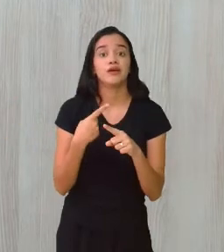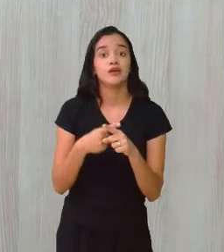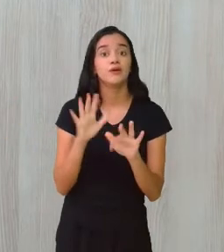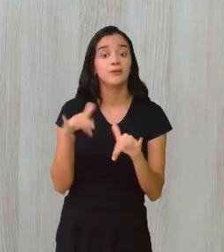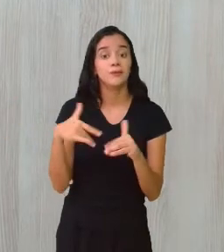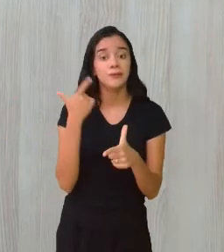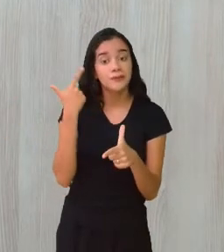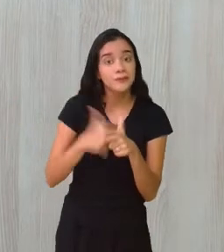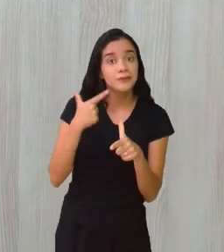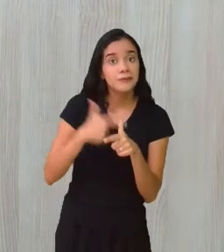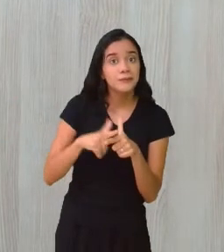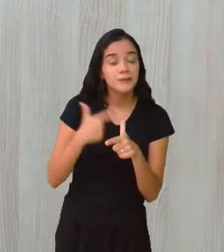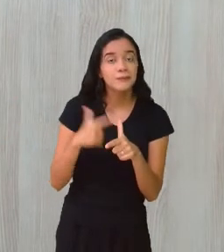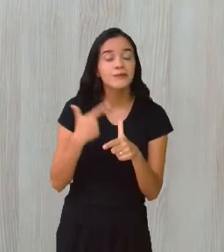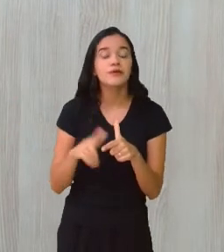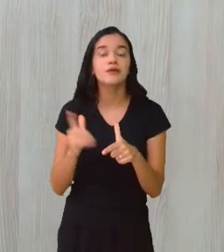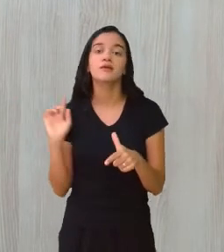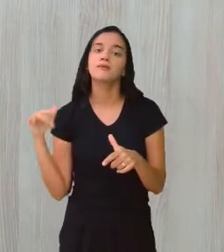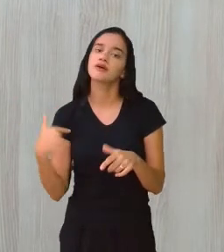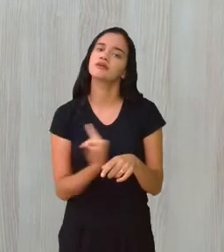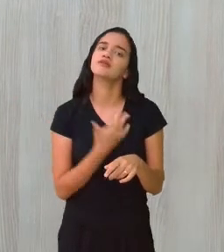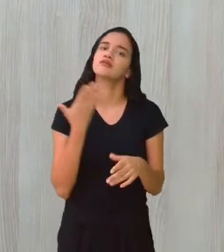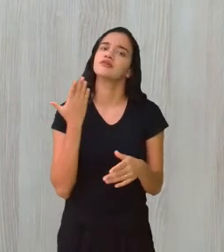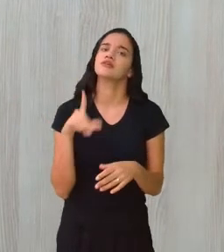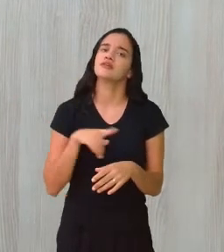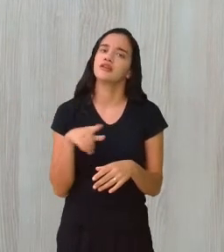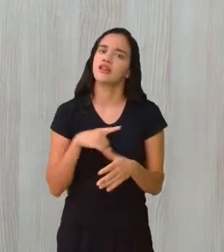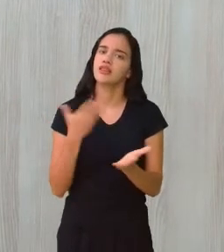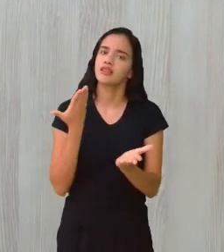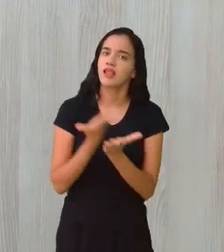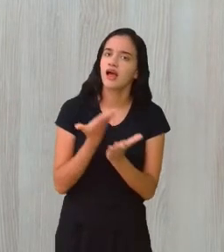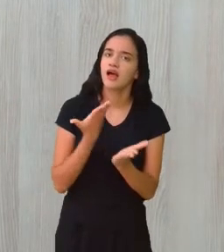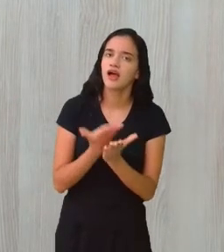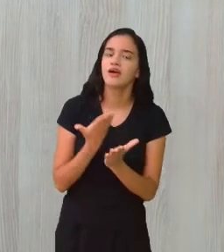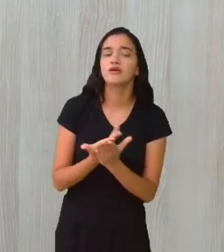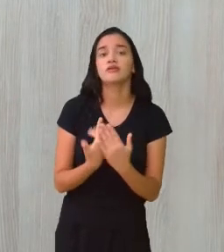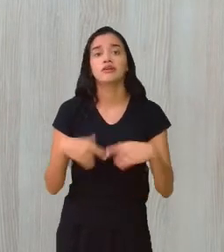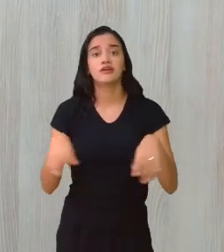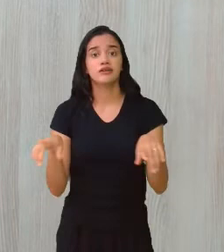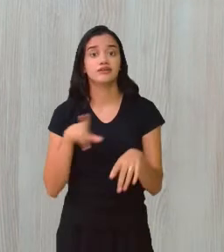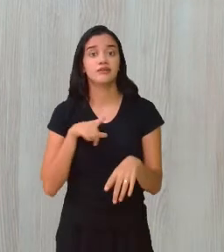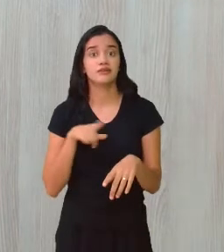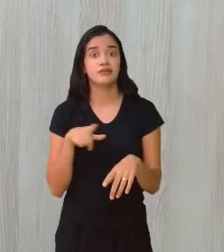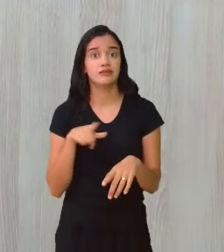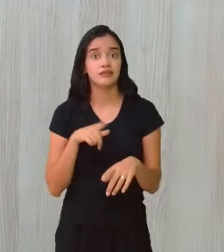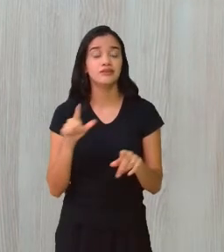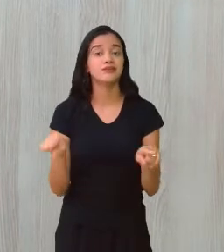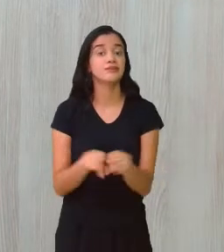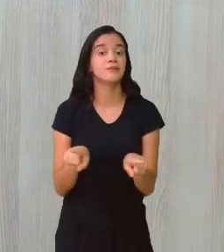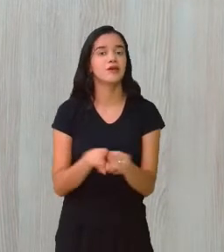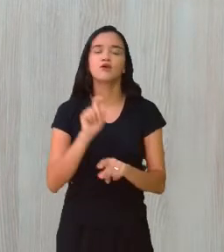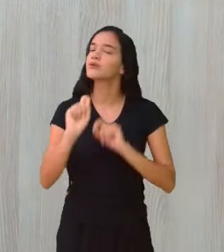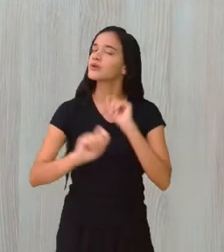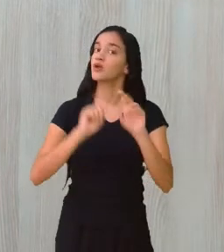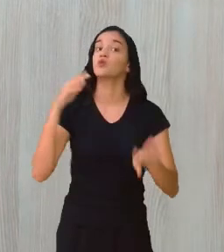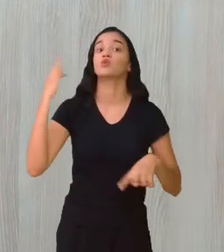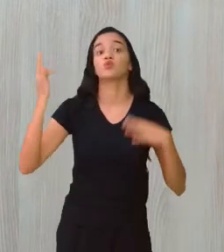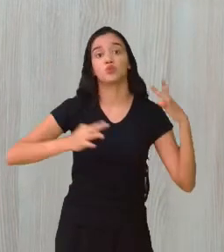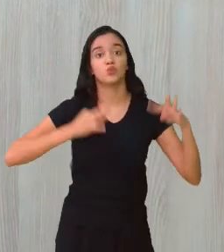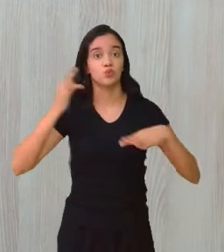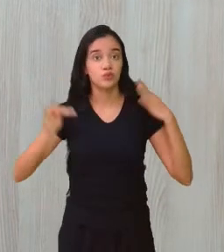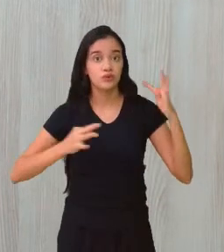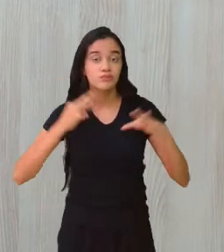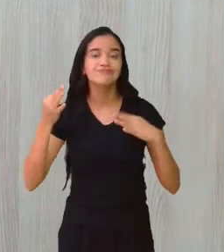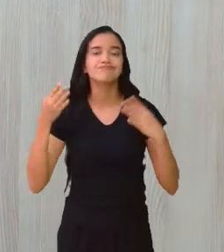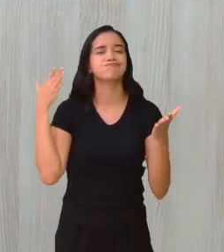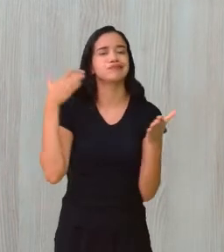gente está abordando aqui na aula, né, vem falando sobre isso, tem esse ponto também turístico, né, professora Carol, que